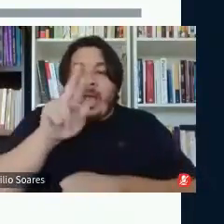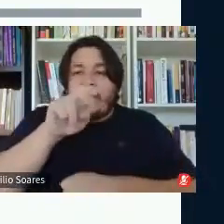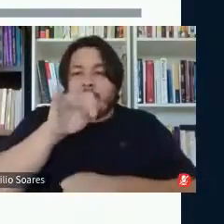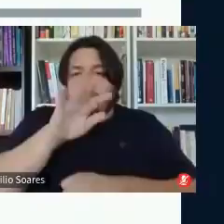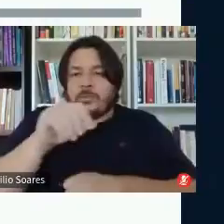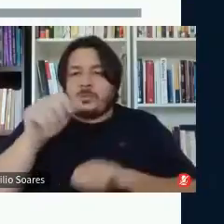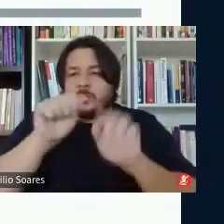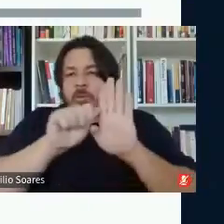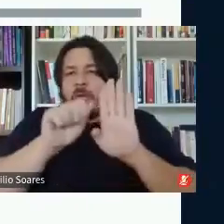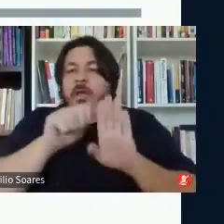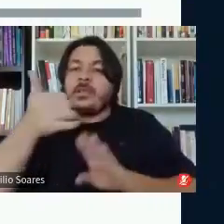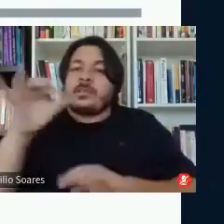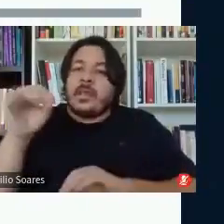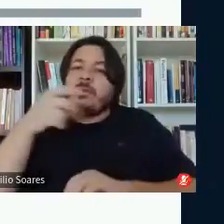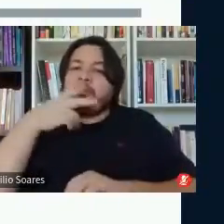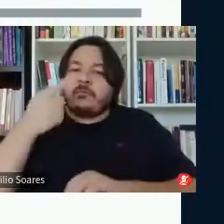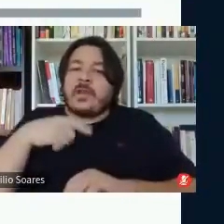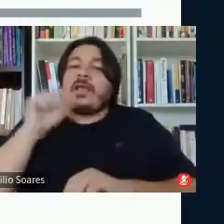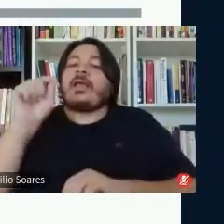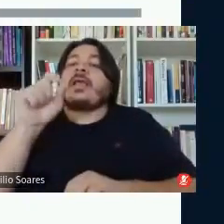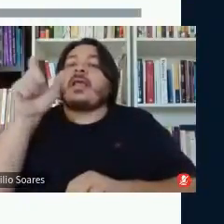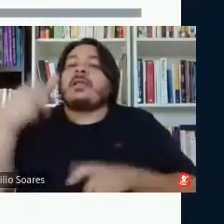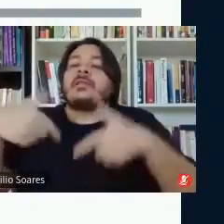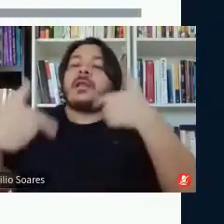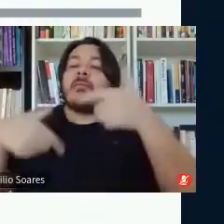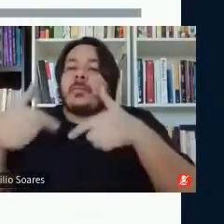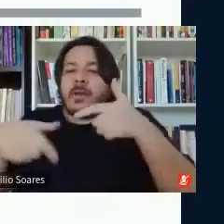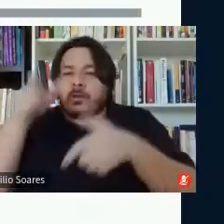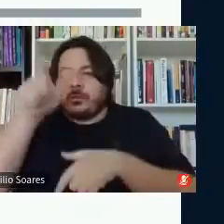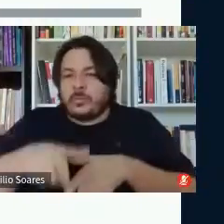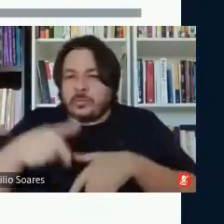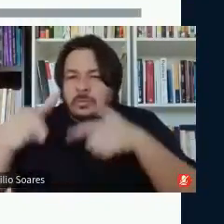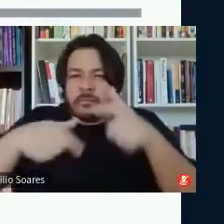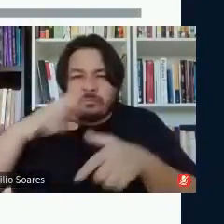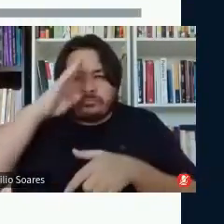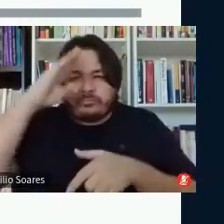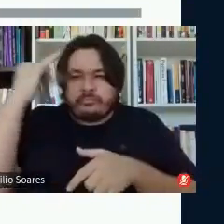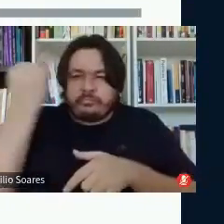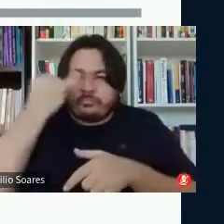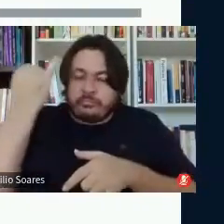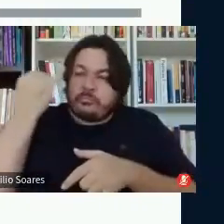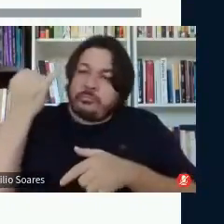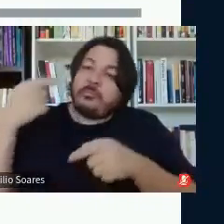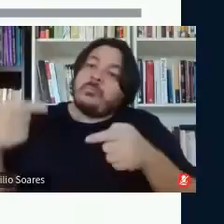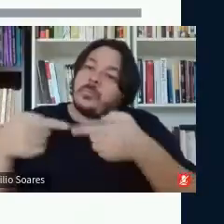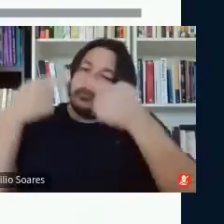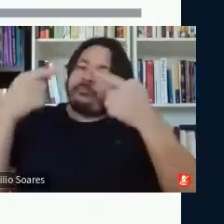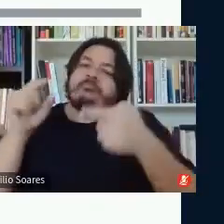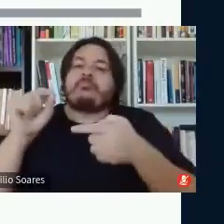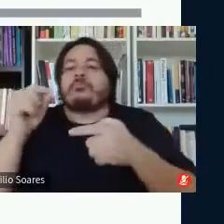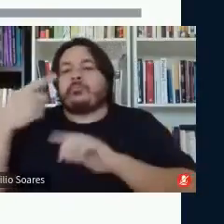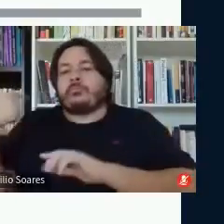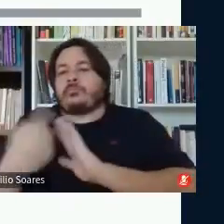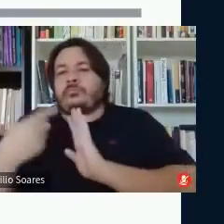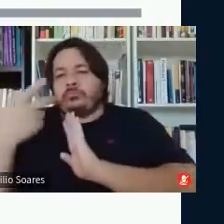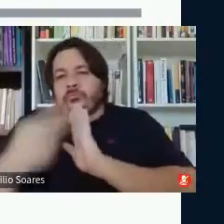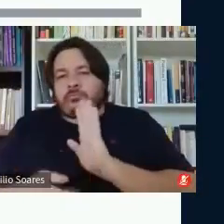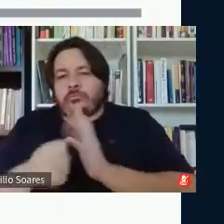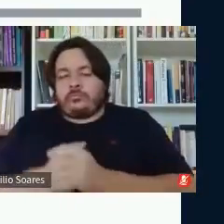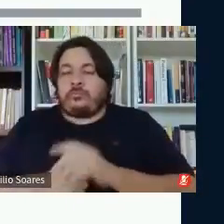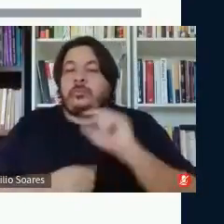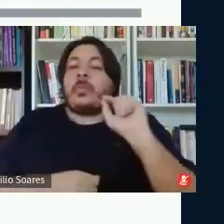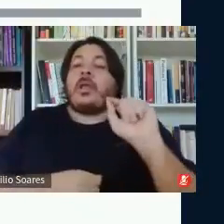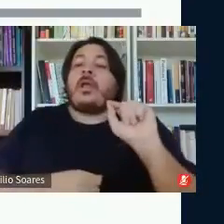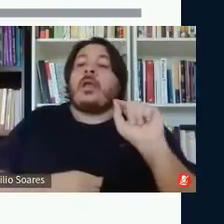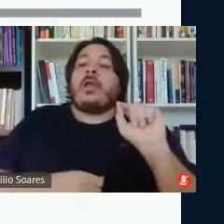trabalhadores de serviços essenciais, identifica essas pessoas, porque isso tem relação com o nosso projeto. Bom, então, seriam